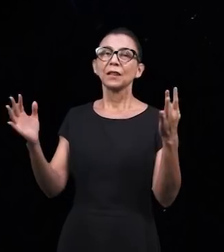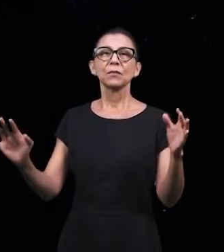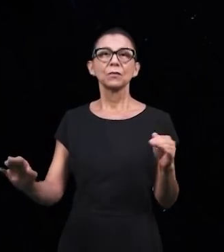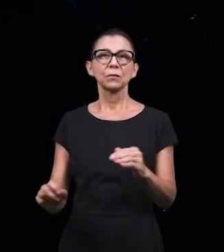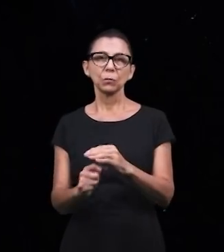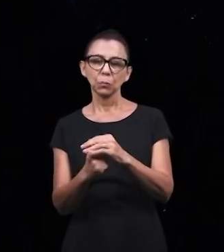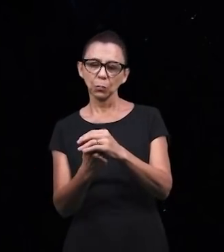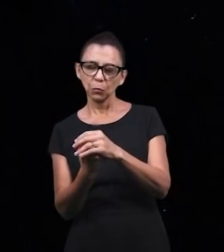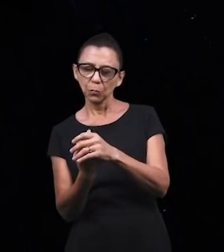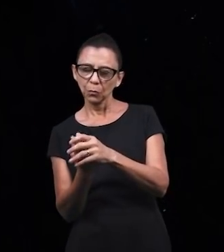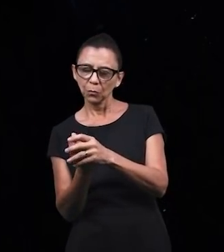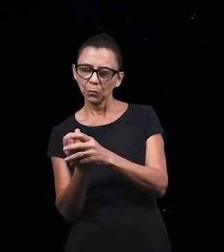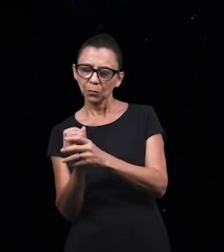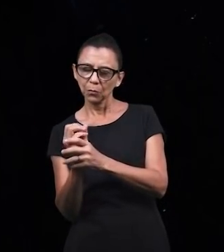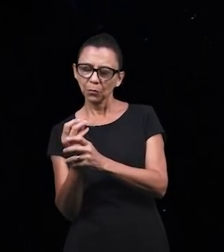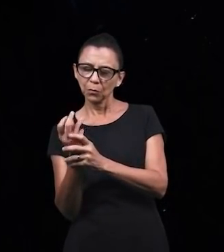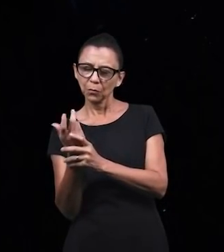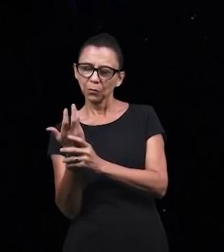carmesim.